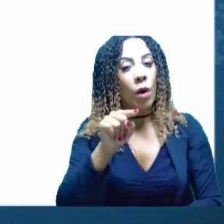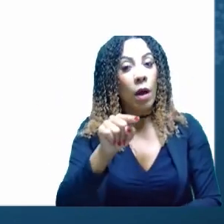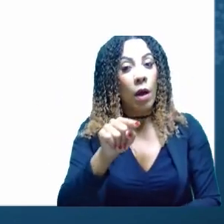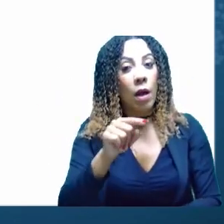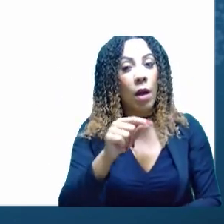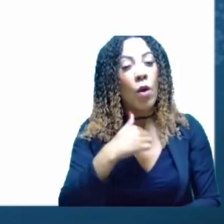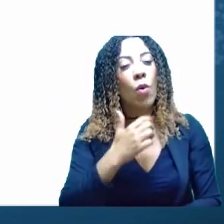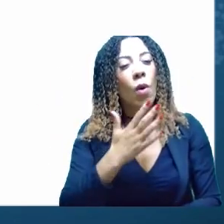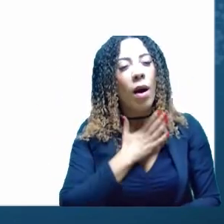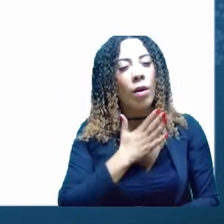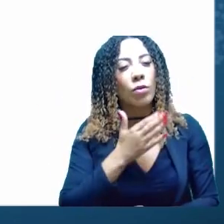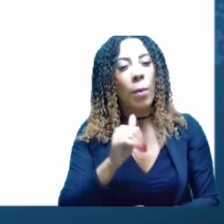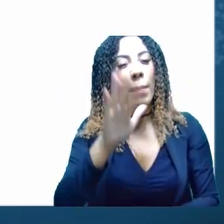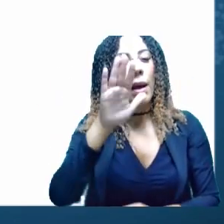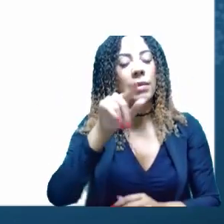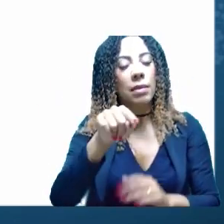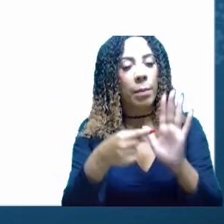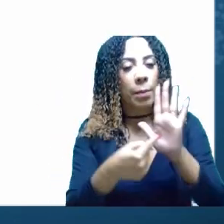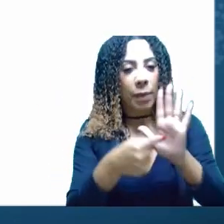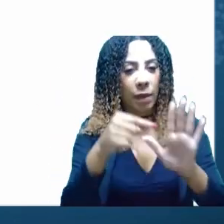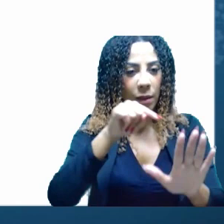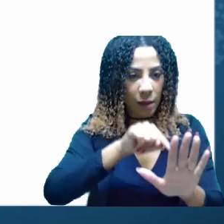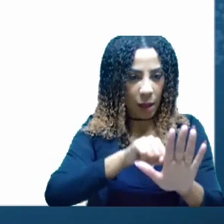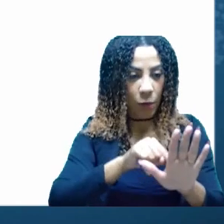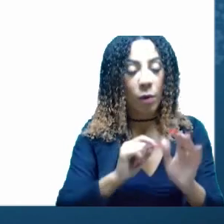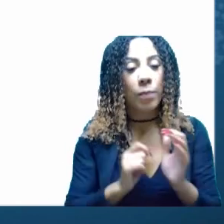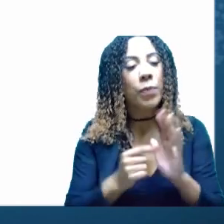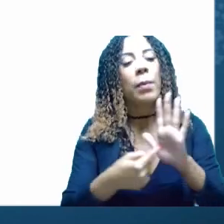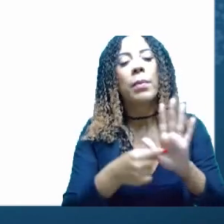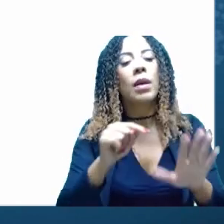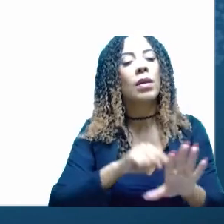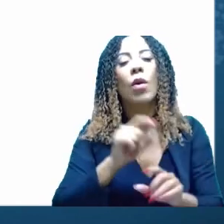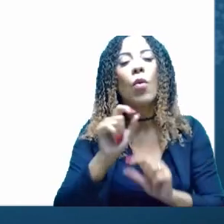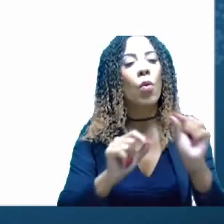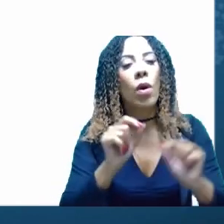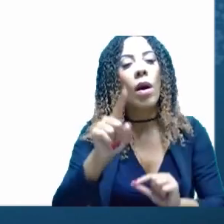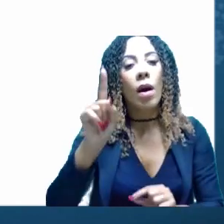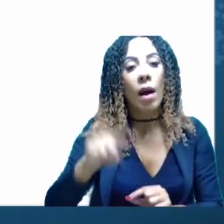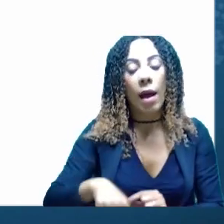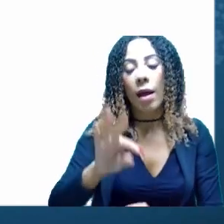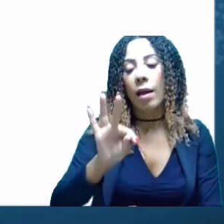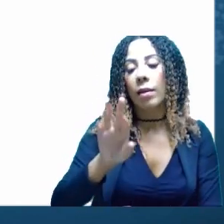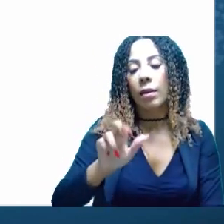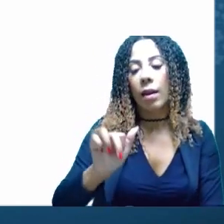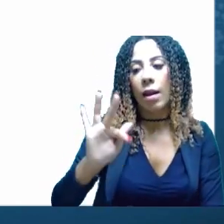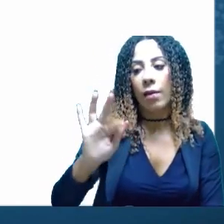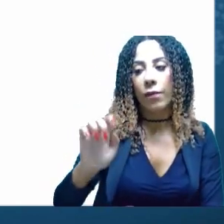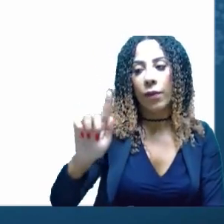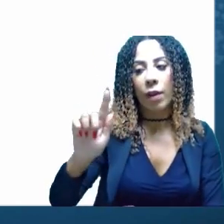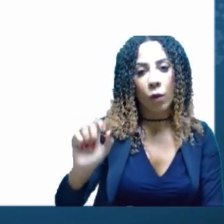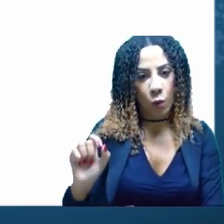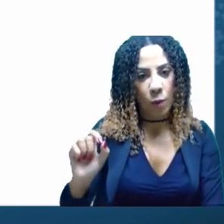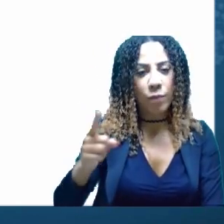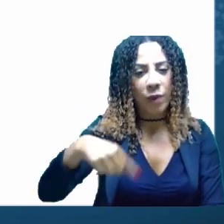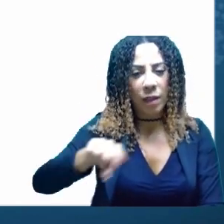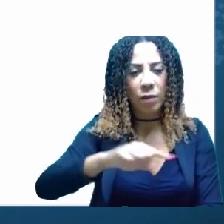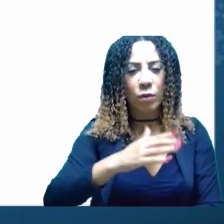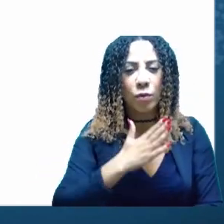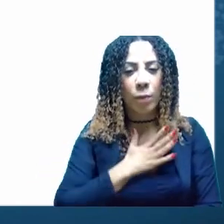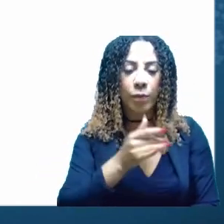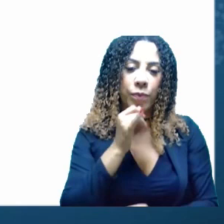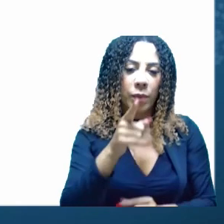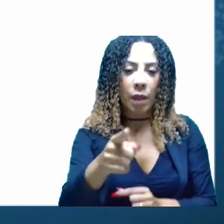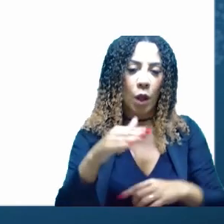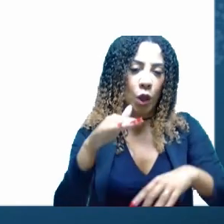melhor, eu gosto mais dessa metáfora, que é a falácia do tráfego. Nós já conhecemos bem, quando você está viajando